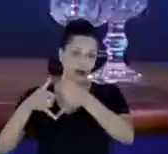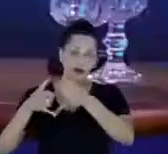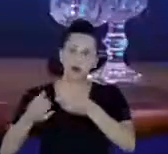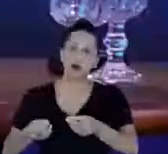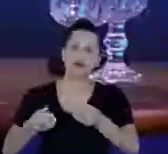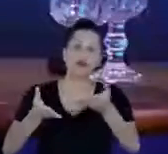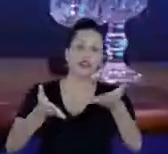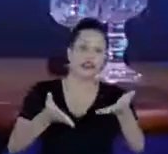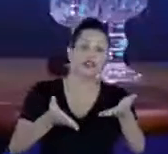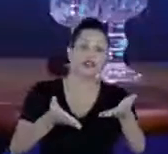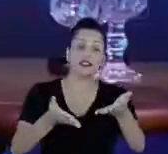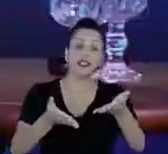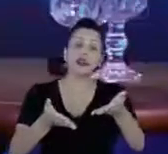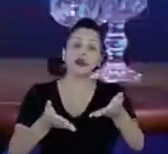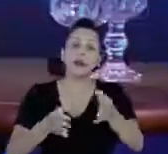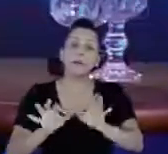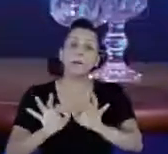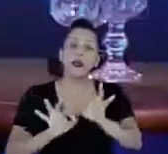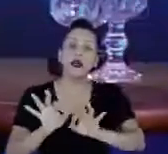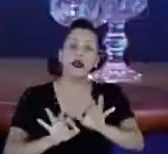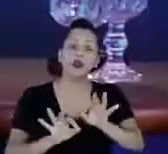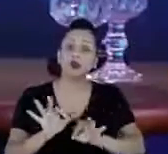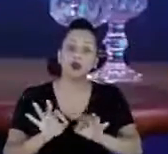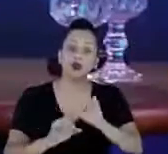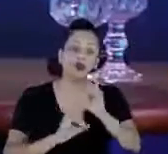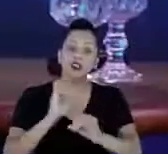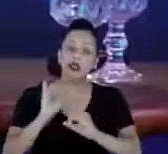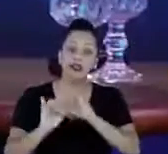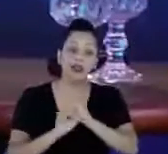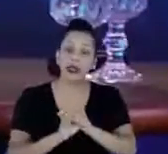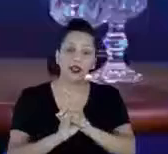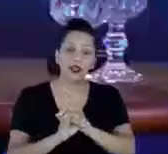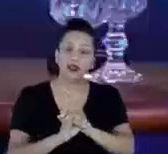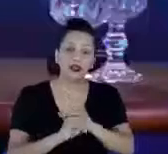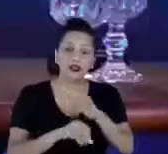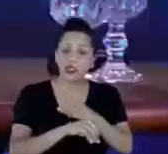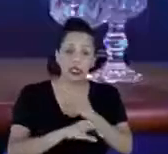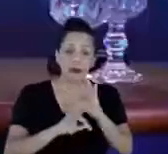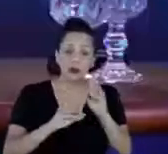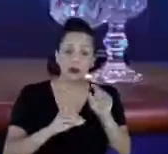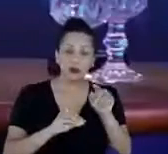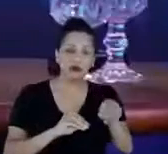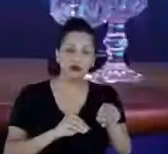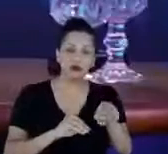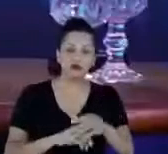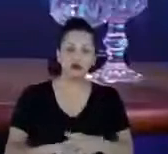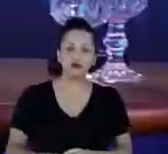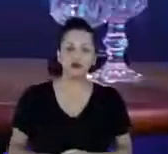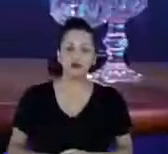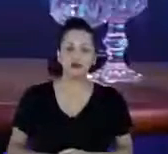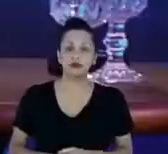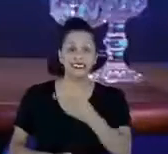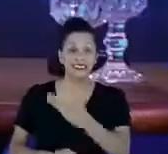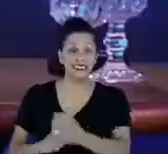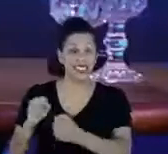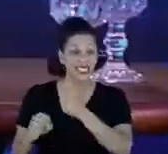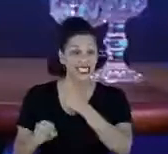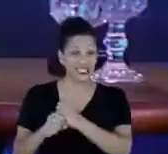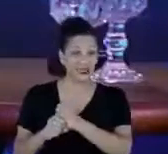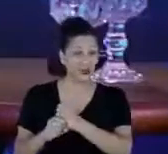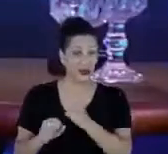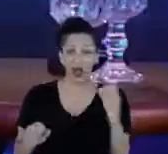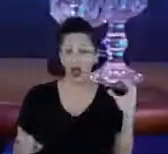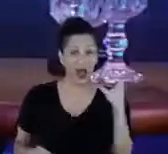população pó não tem telefone é só plano de dados porque hoje você faz isso aí faz uma ligação pelo WhatsApp etc e em menos de três anos a empresa